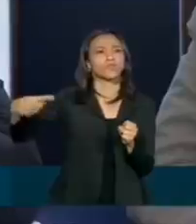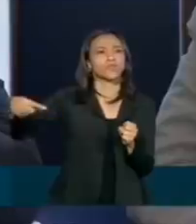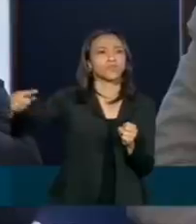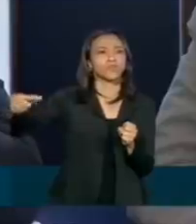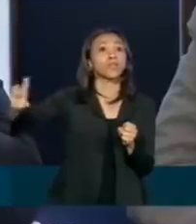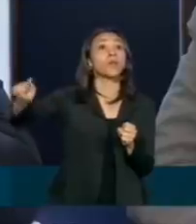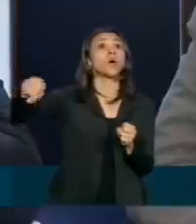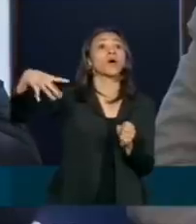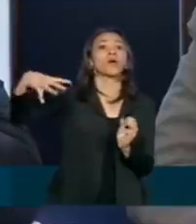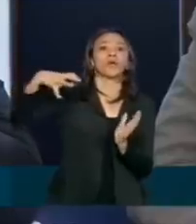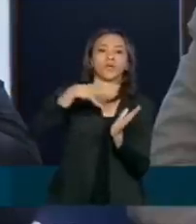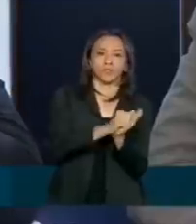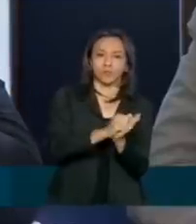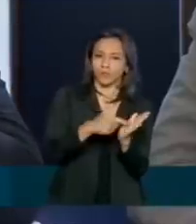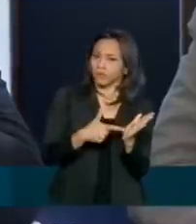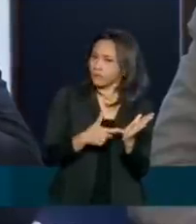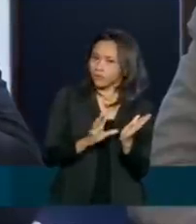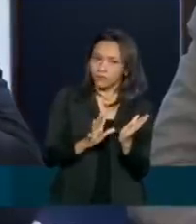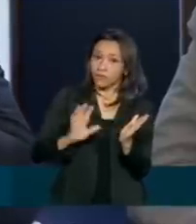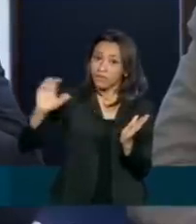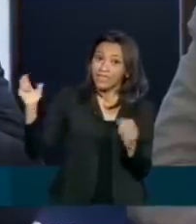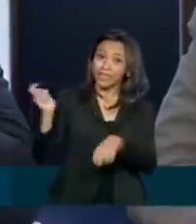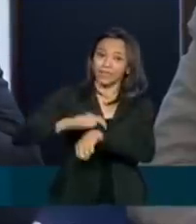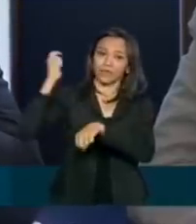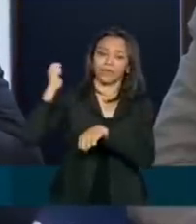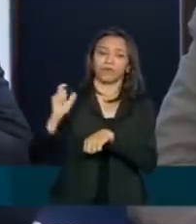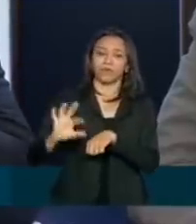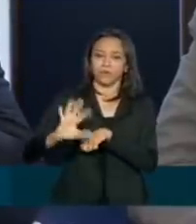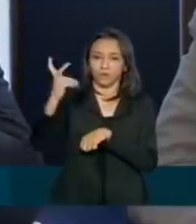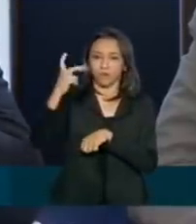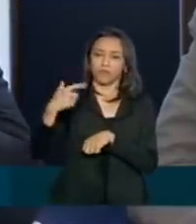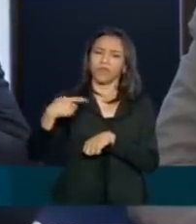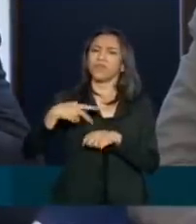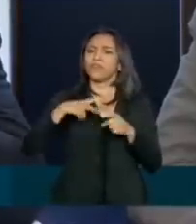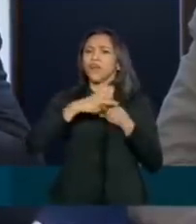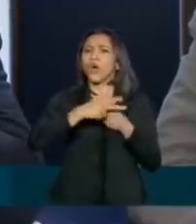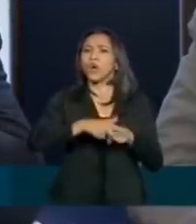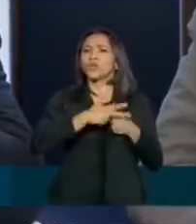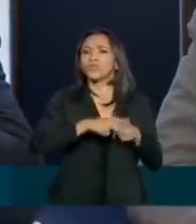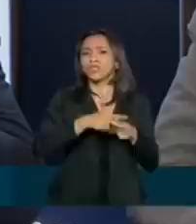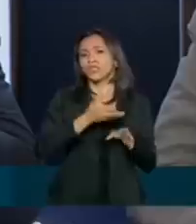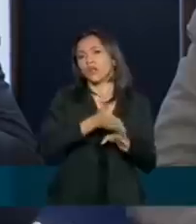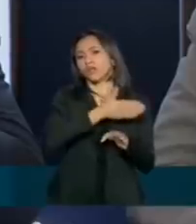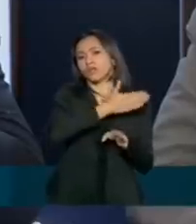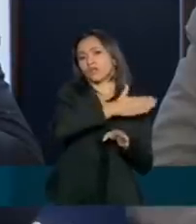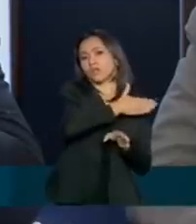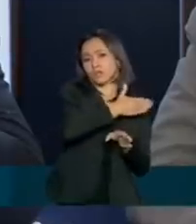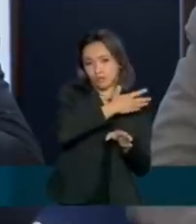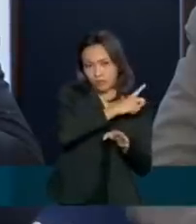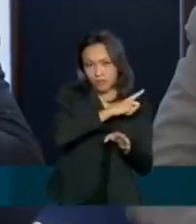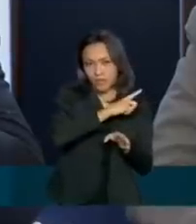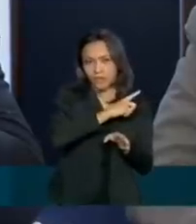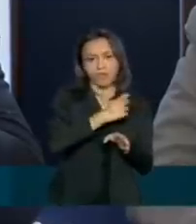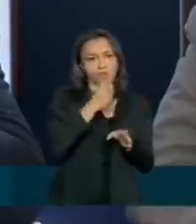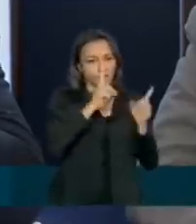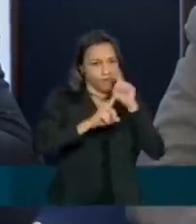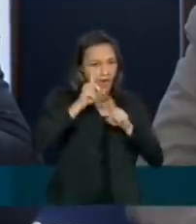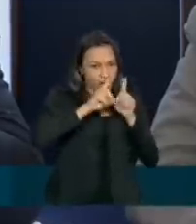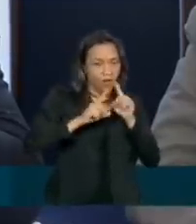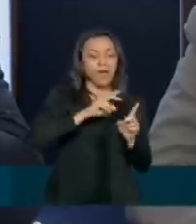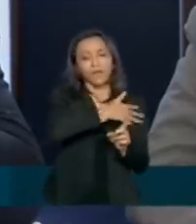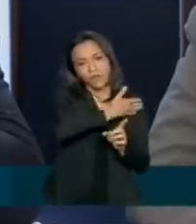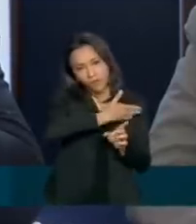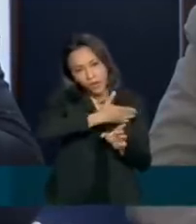saúde sanitário. E vai corrigindo os anteriores. Aí você passa a observar exatamente a